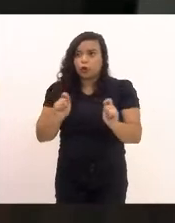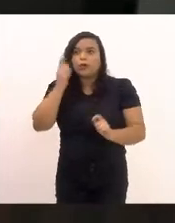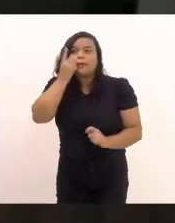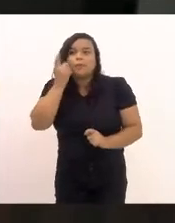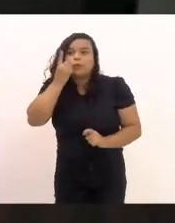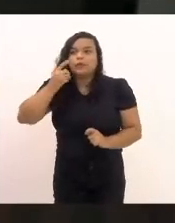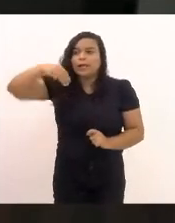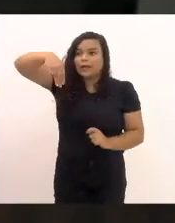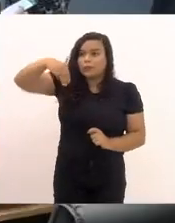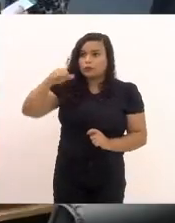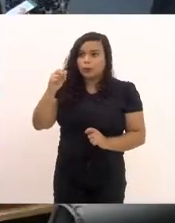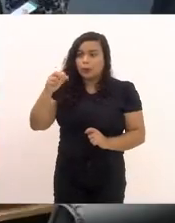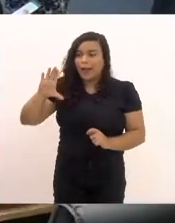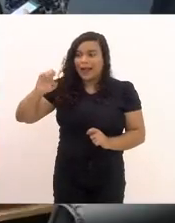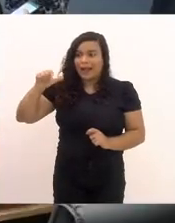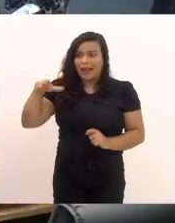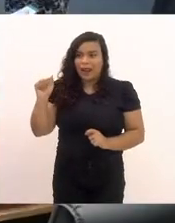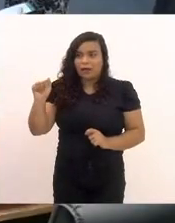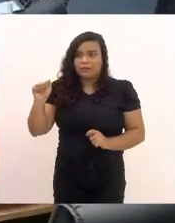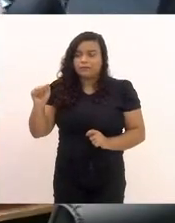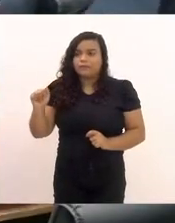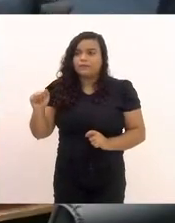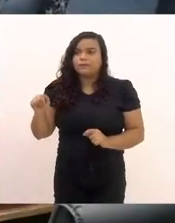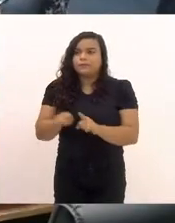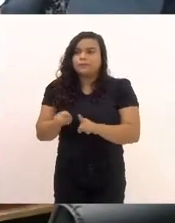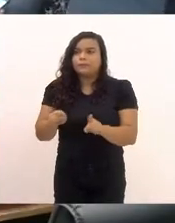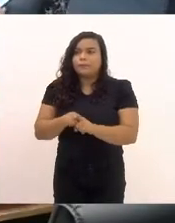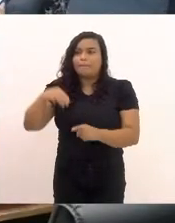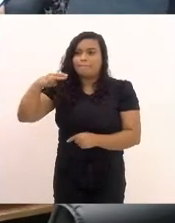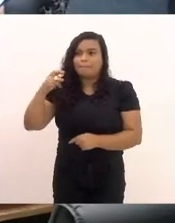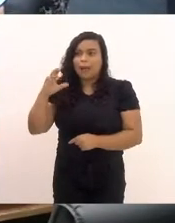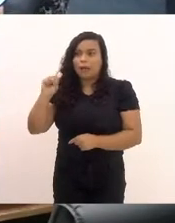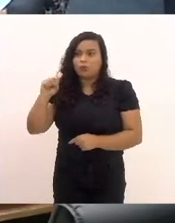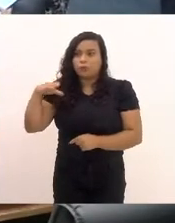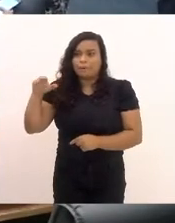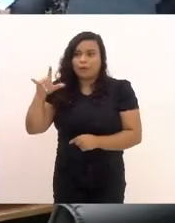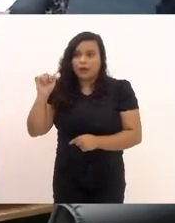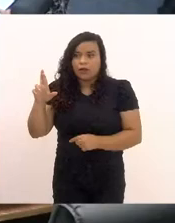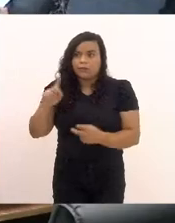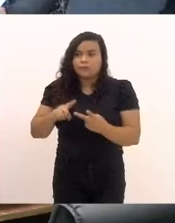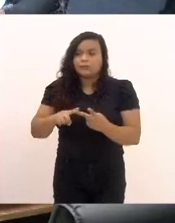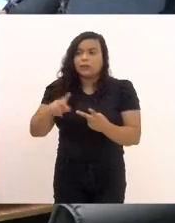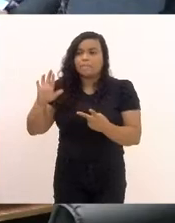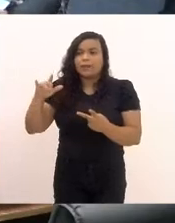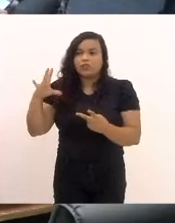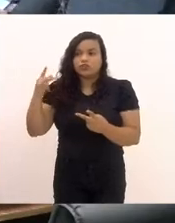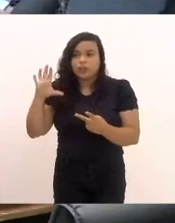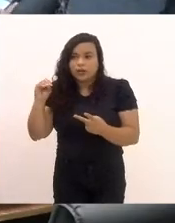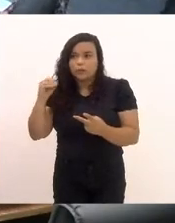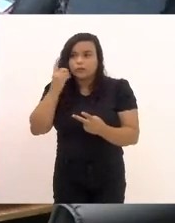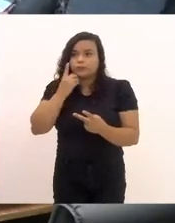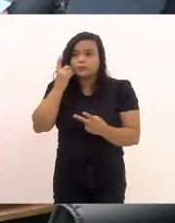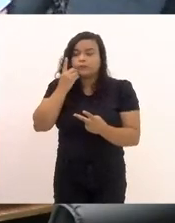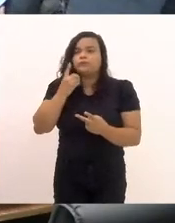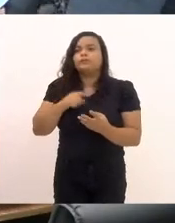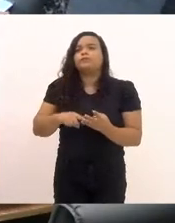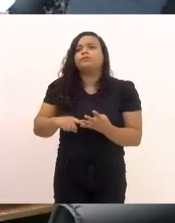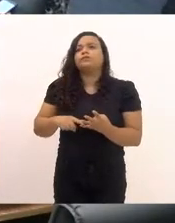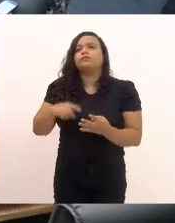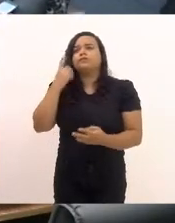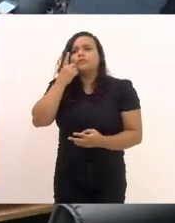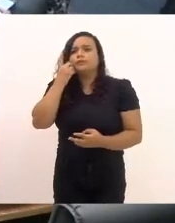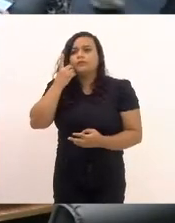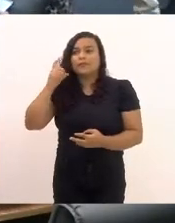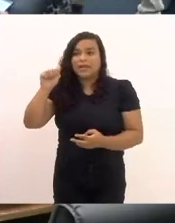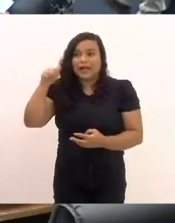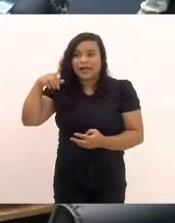Canella, deputado Marcos Miller, deputado Márcio Pacheco, deputado